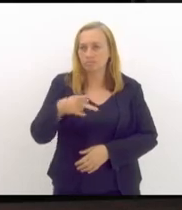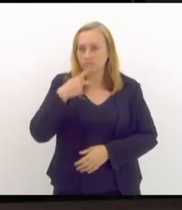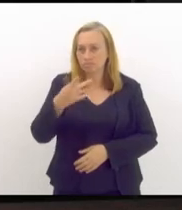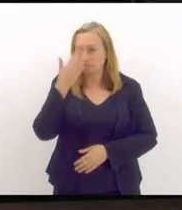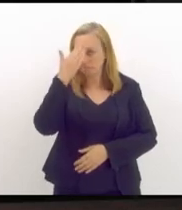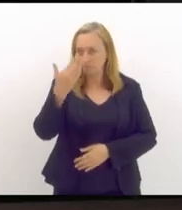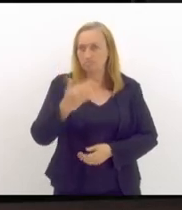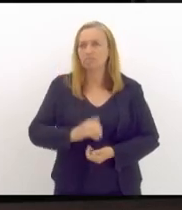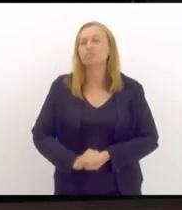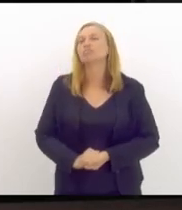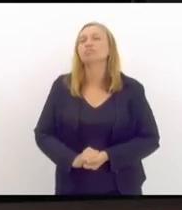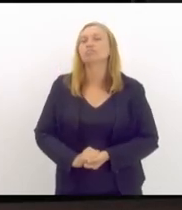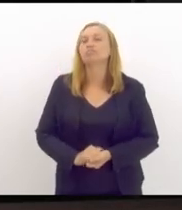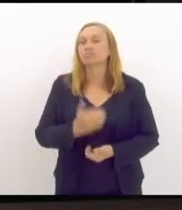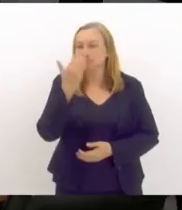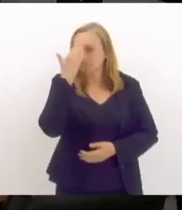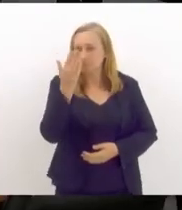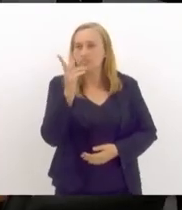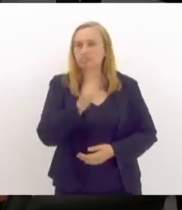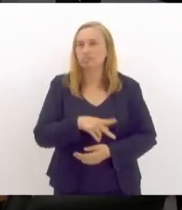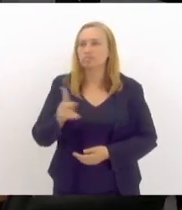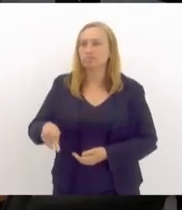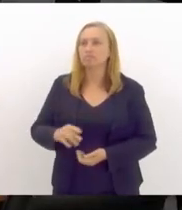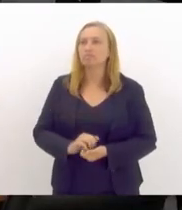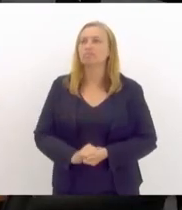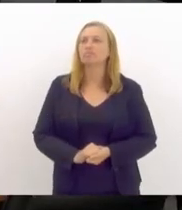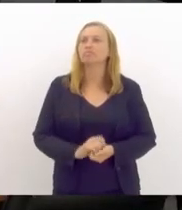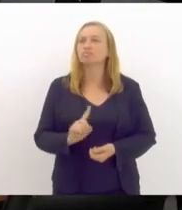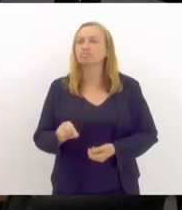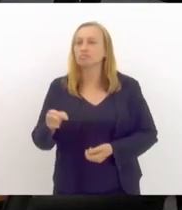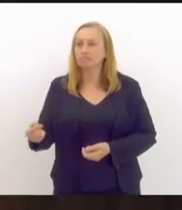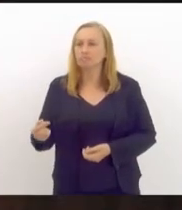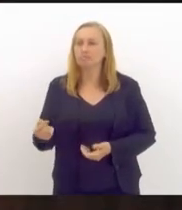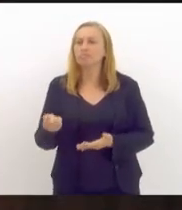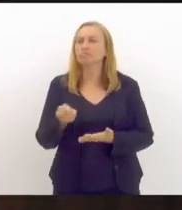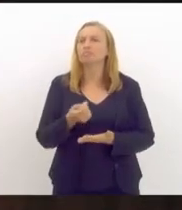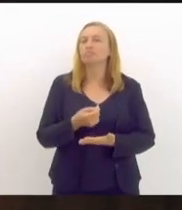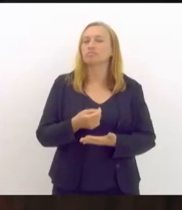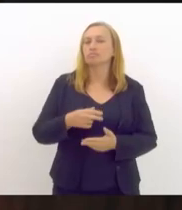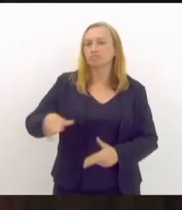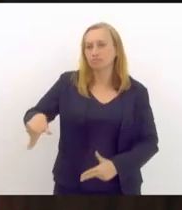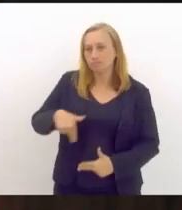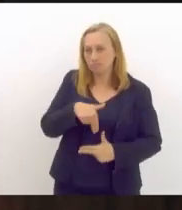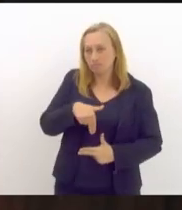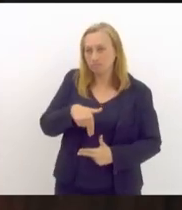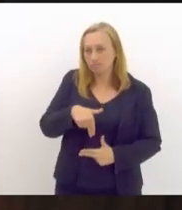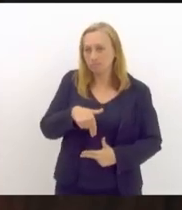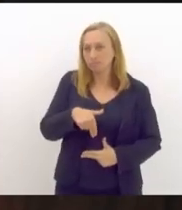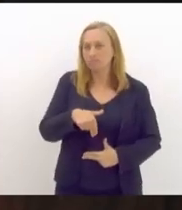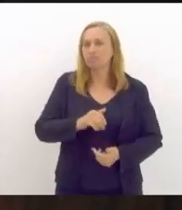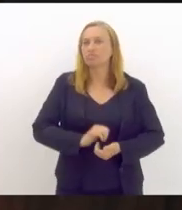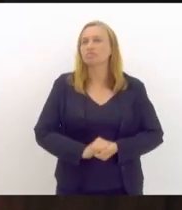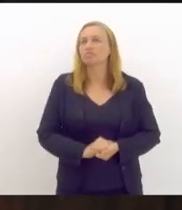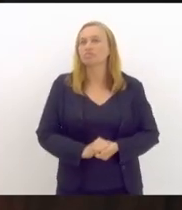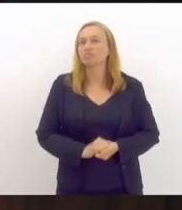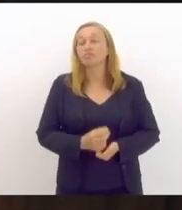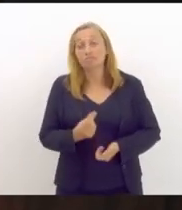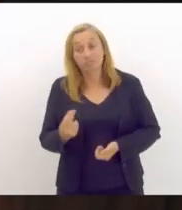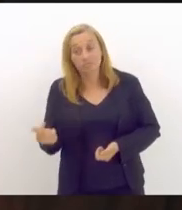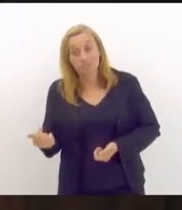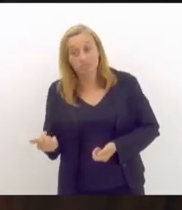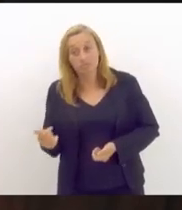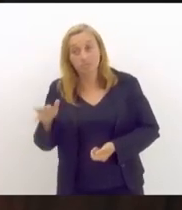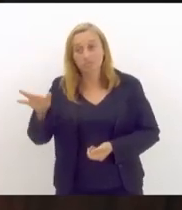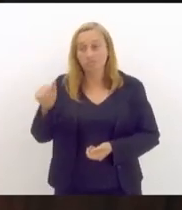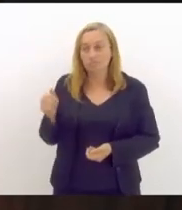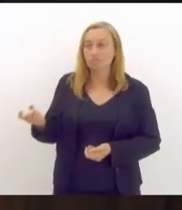muito obrigado Professor próximo orador inscrito na hora que eu chamei não estava tinha saído aqui